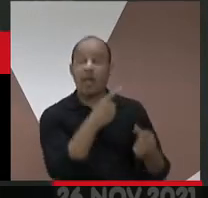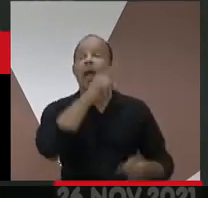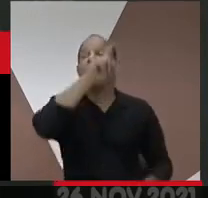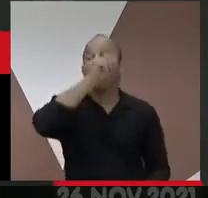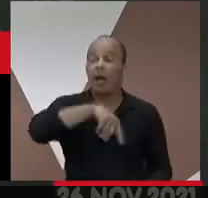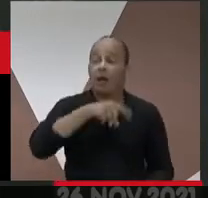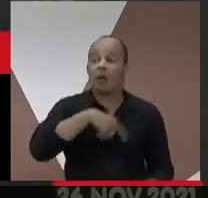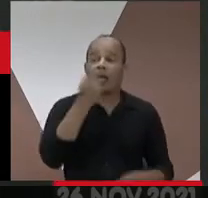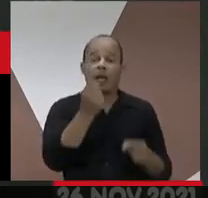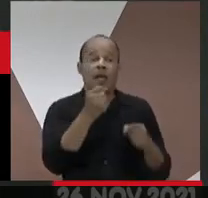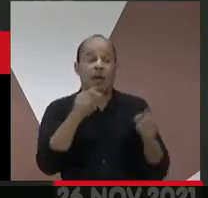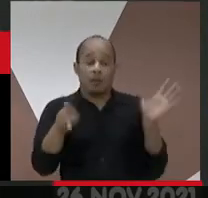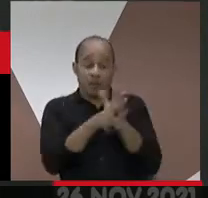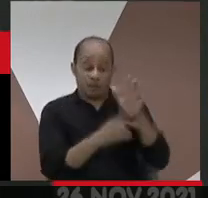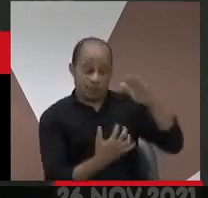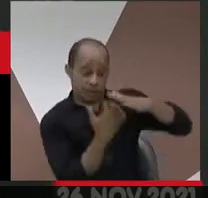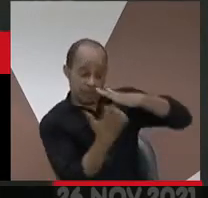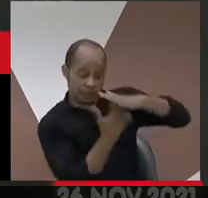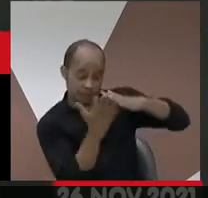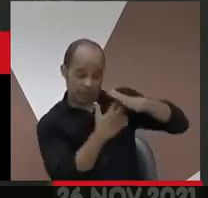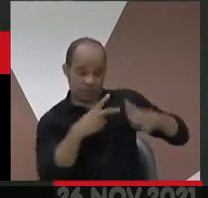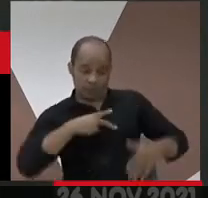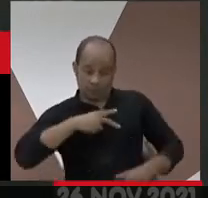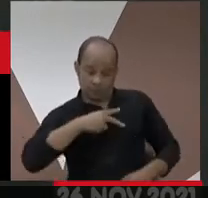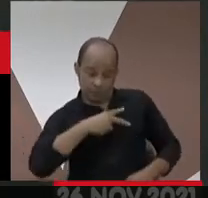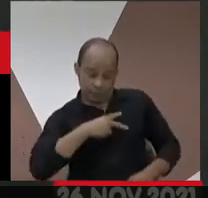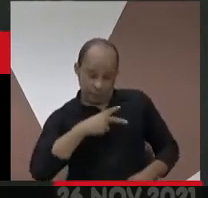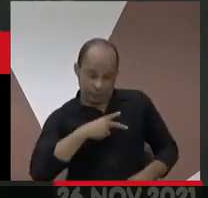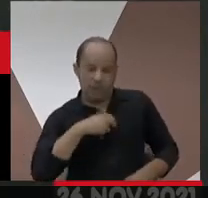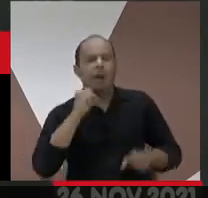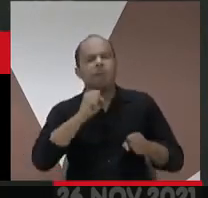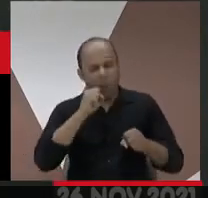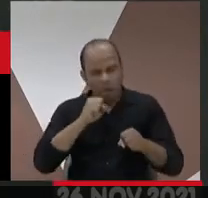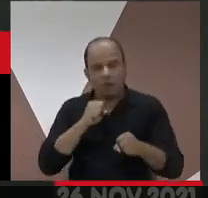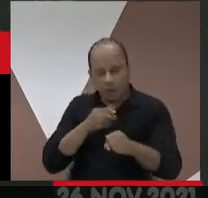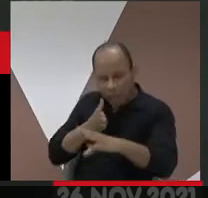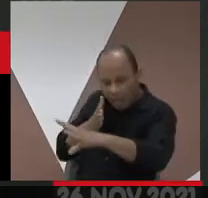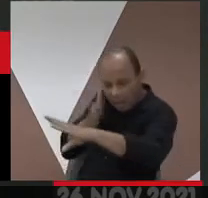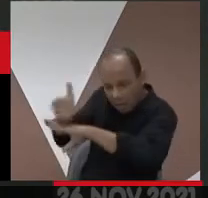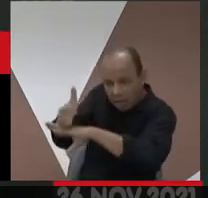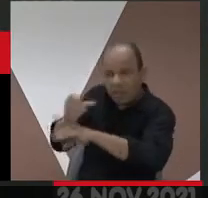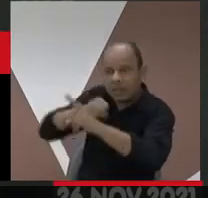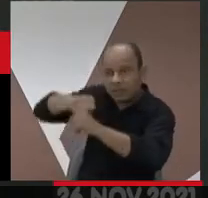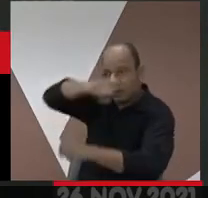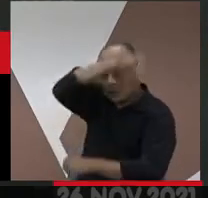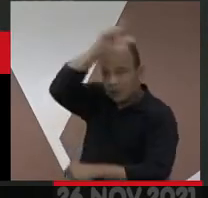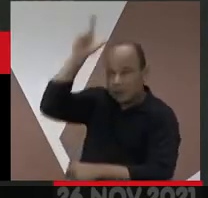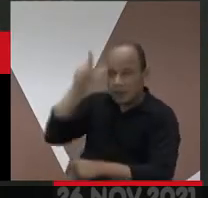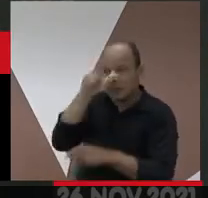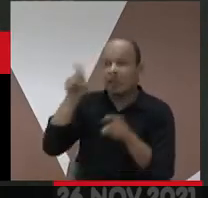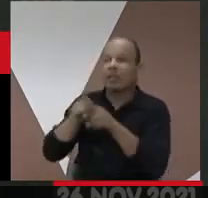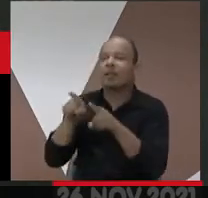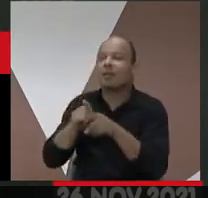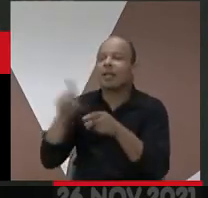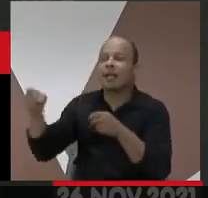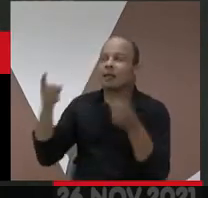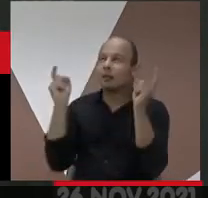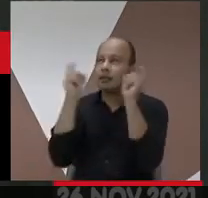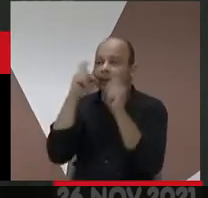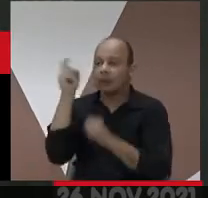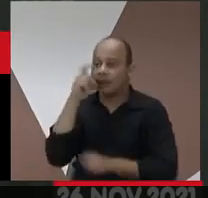quilômetros de extensão, dos quais 13 quilômetros rasgará brutalmente Santa Luzia e Ravenna, distrito de Sabará.